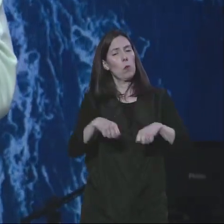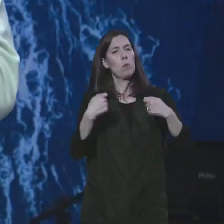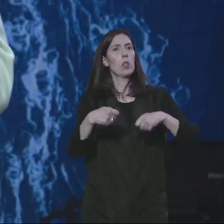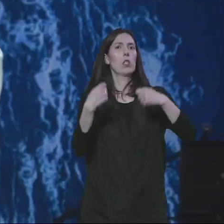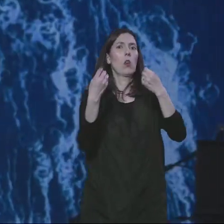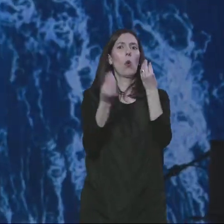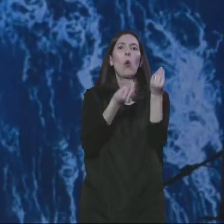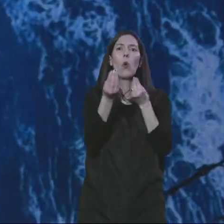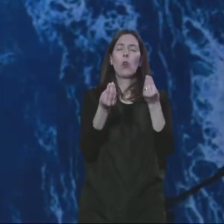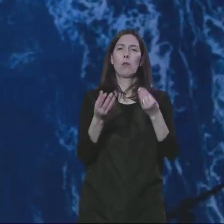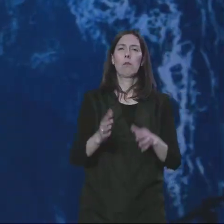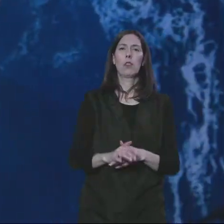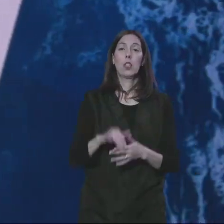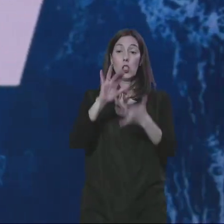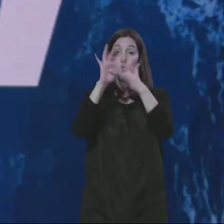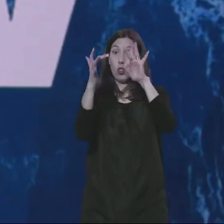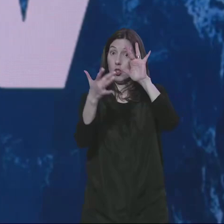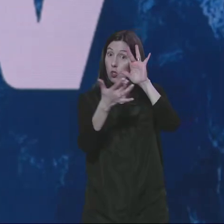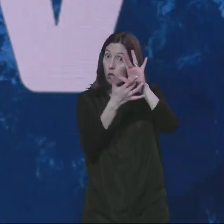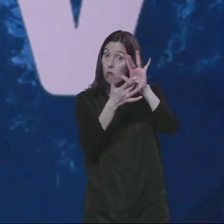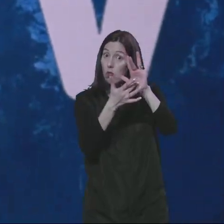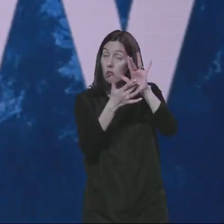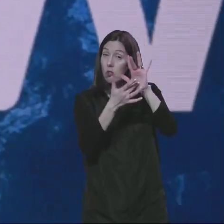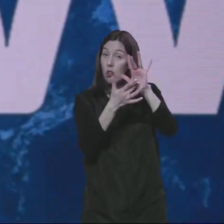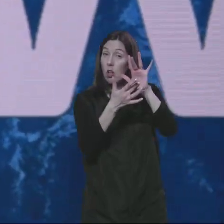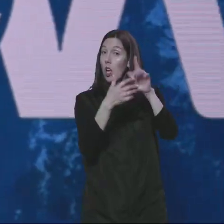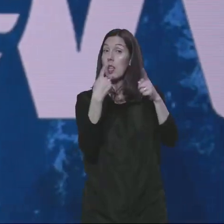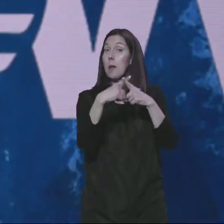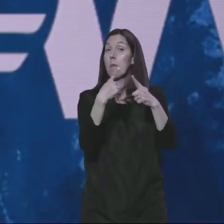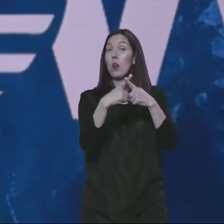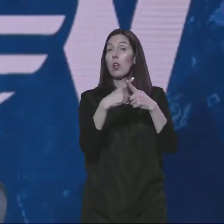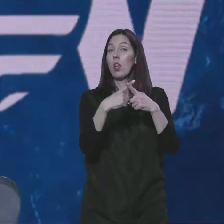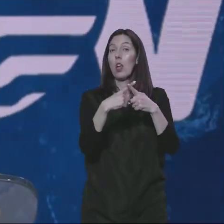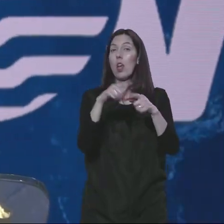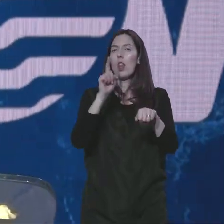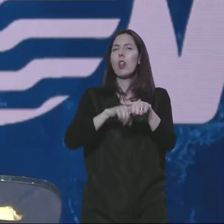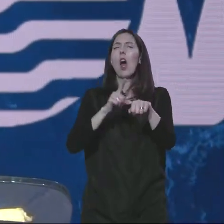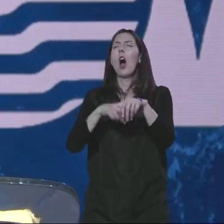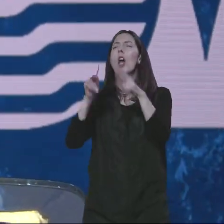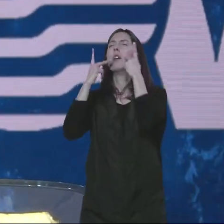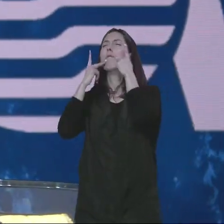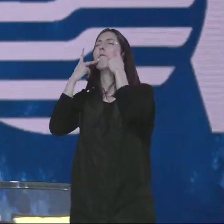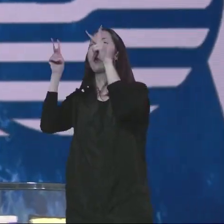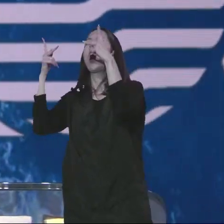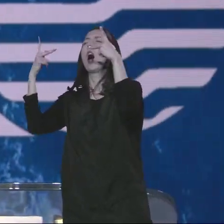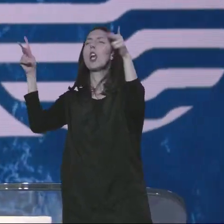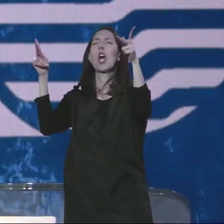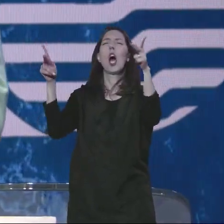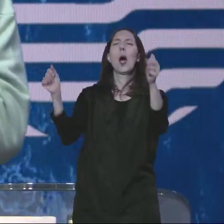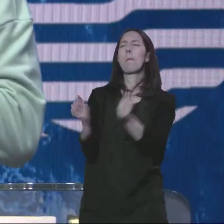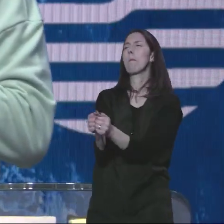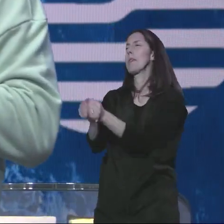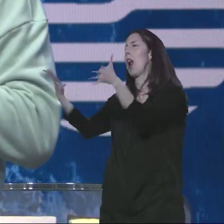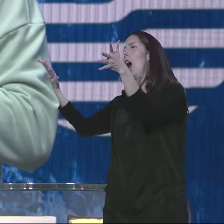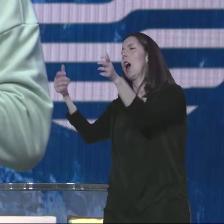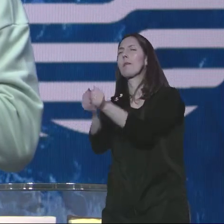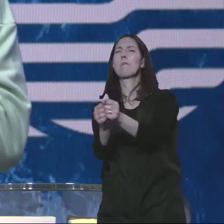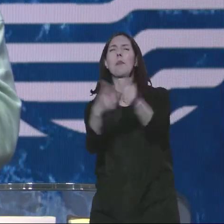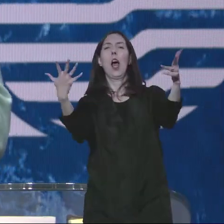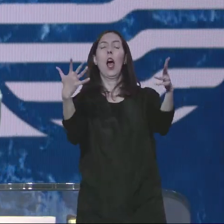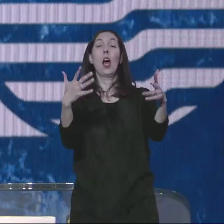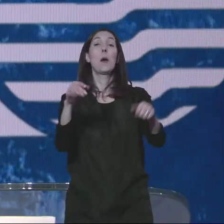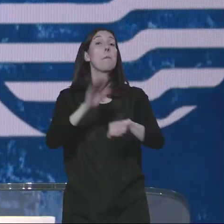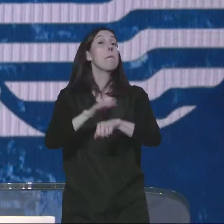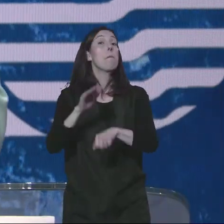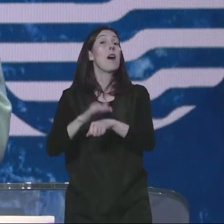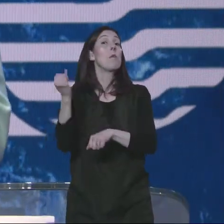A chave da vida de Jesus não foi quando ele estava de pé pregando no templo, fazendo milagres. Foi quando ele estava